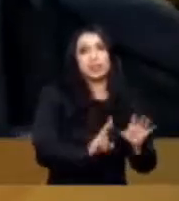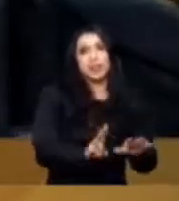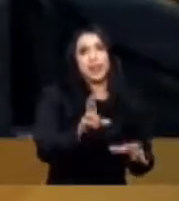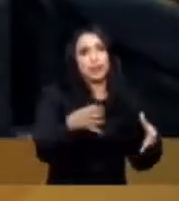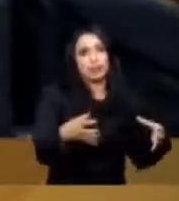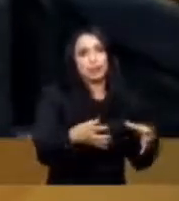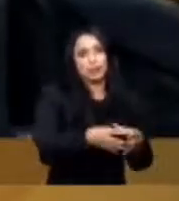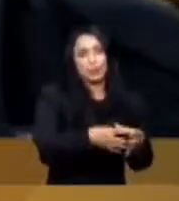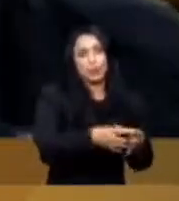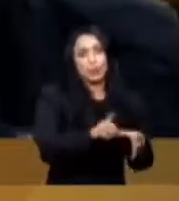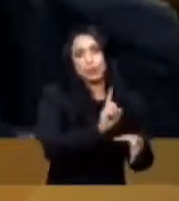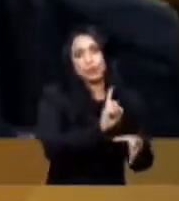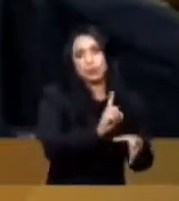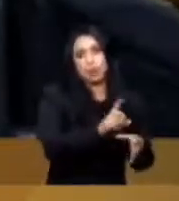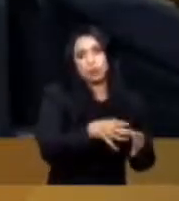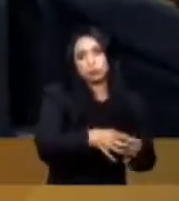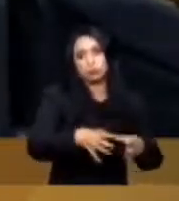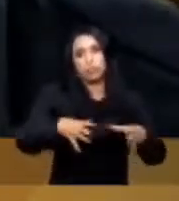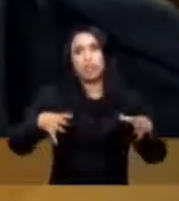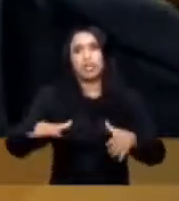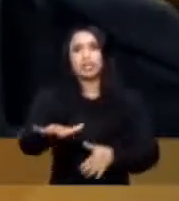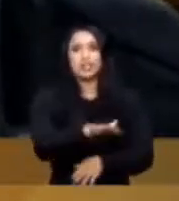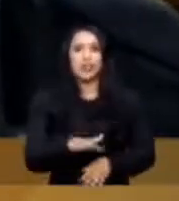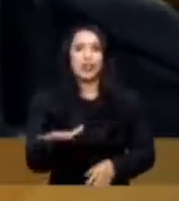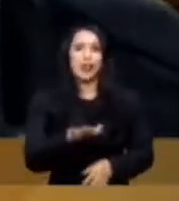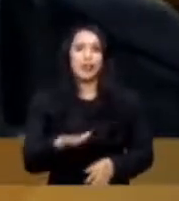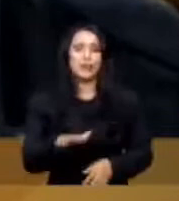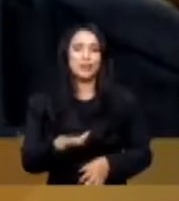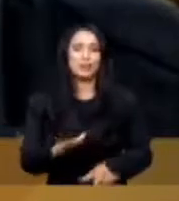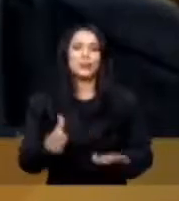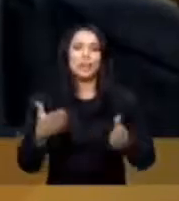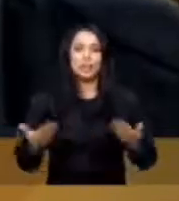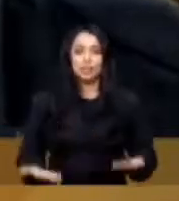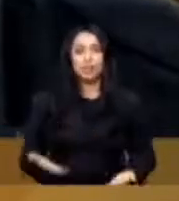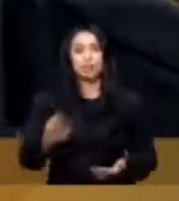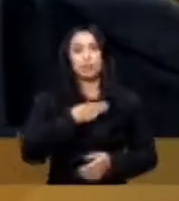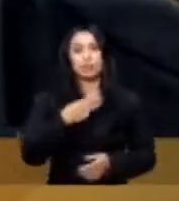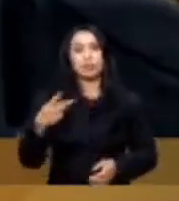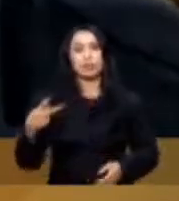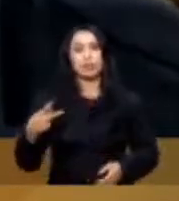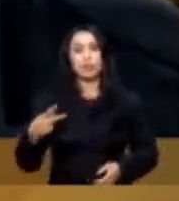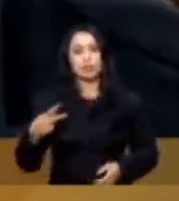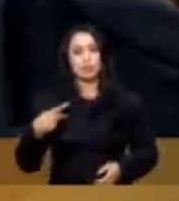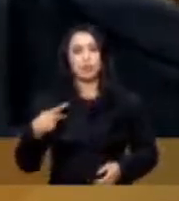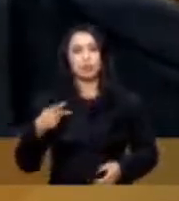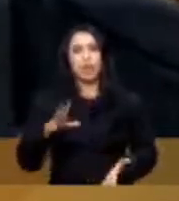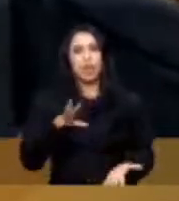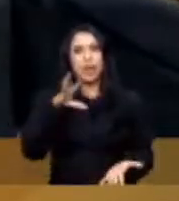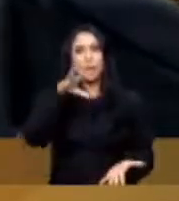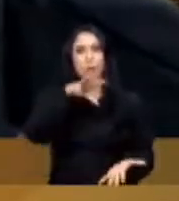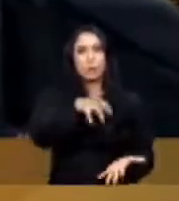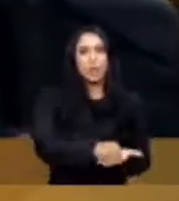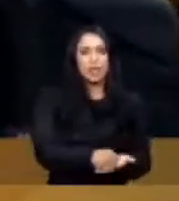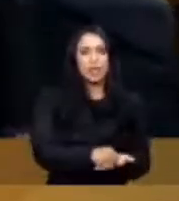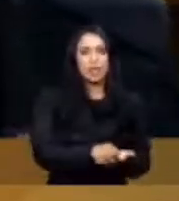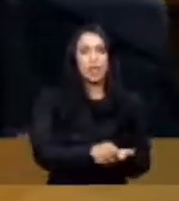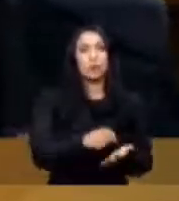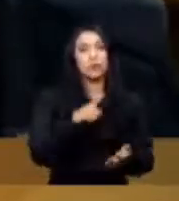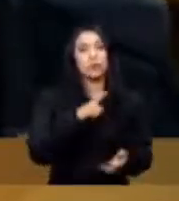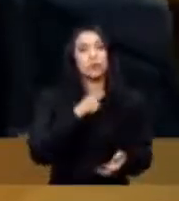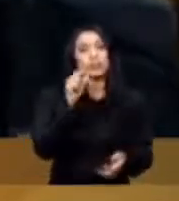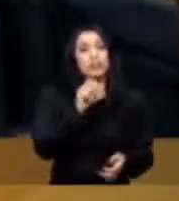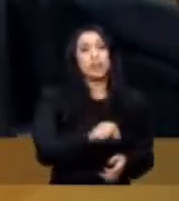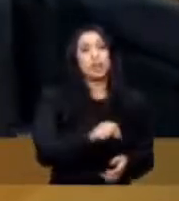interesses coletivos. Ao ver do Ministério Público, essa apropriação do público em favor